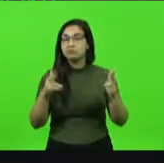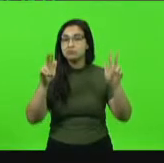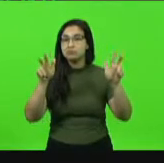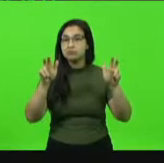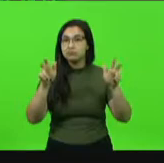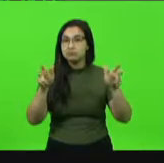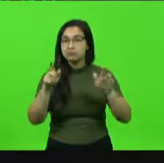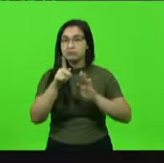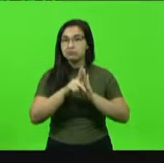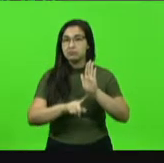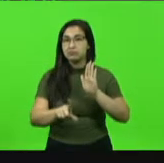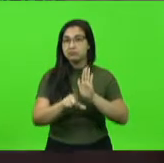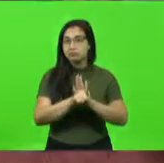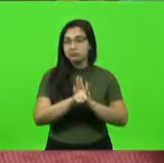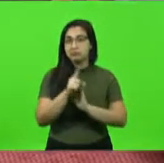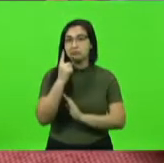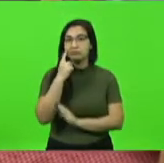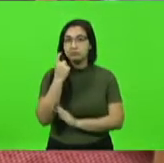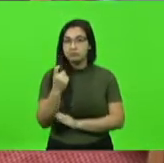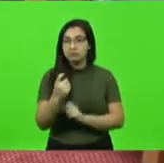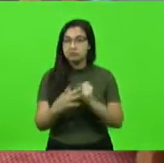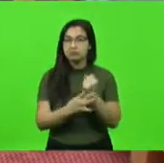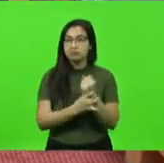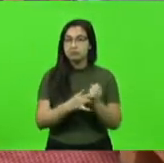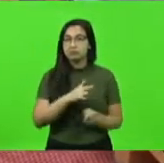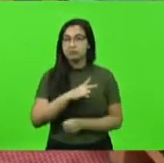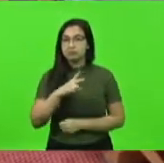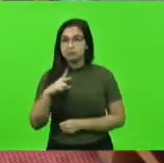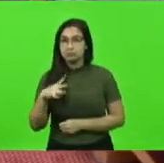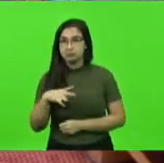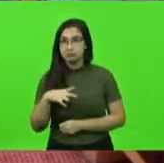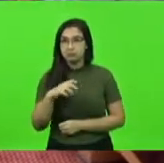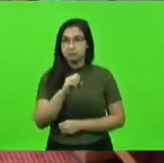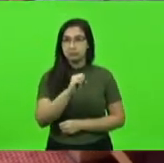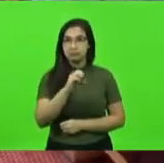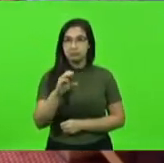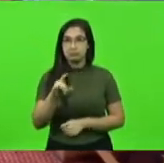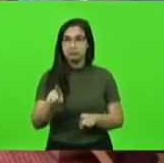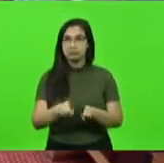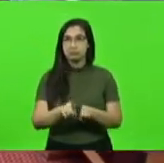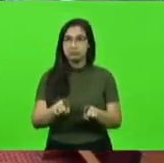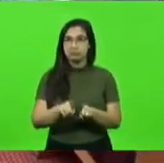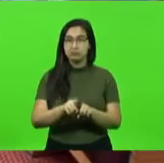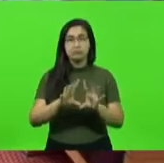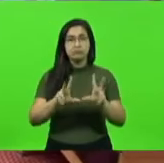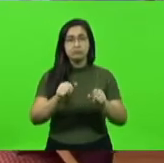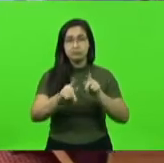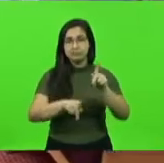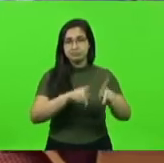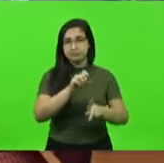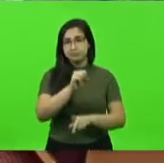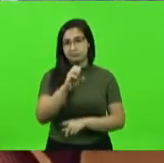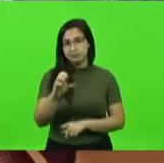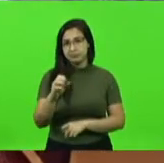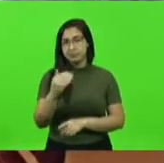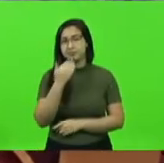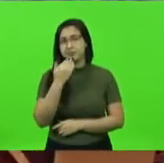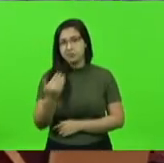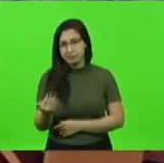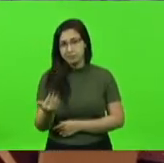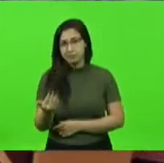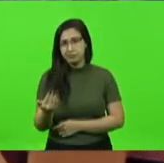projeto de lei de interesse da Segurança Pública de Santa Catarina e também dos catarinenses. Então, peço aqui a presença aqui de todos os